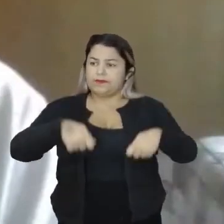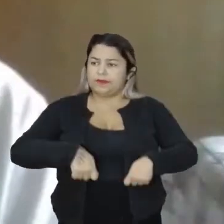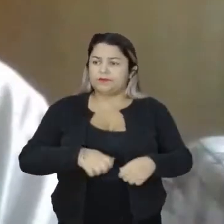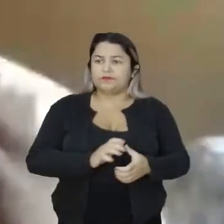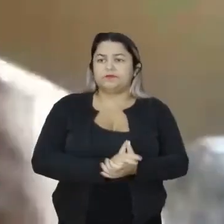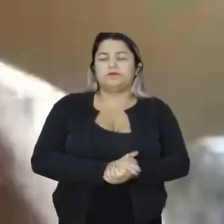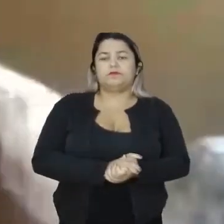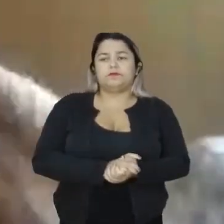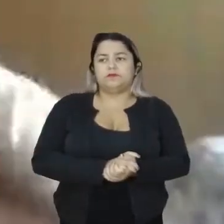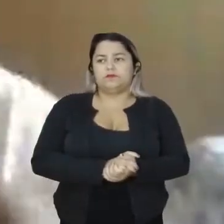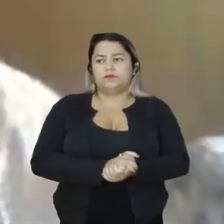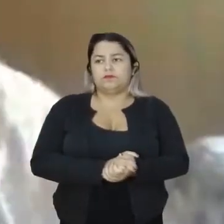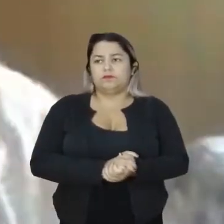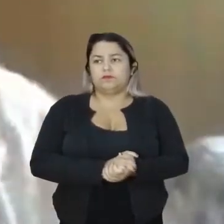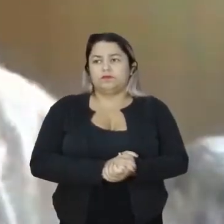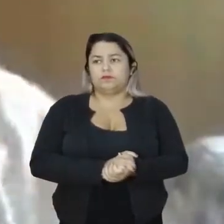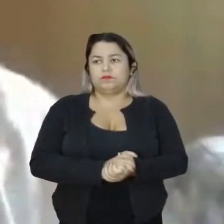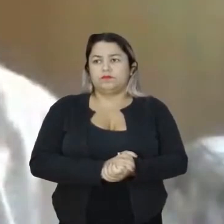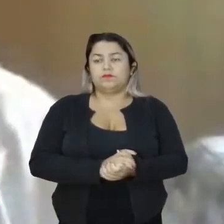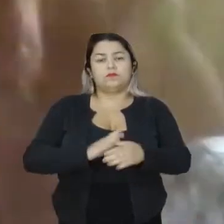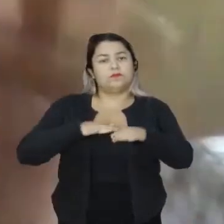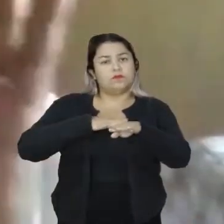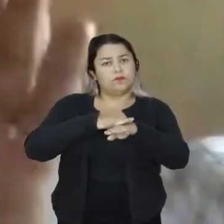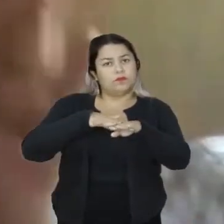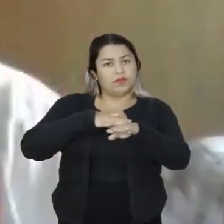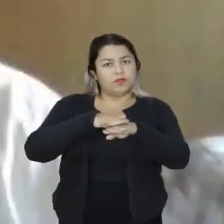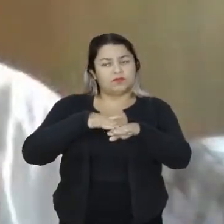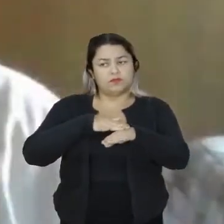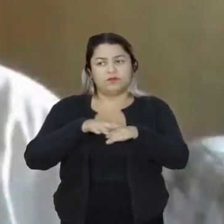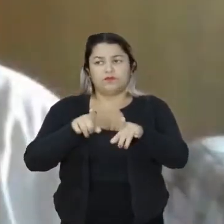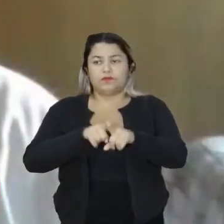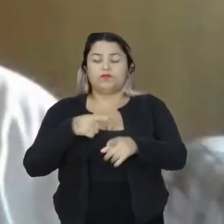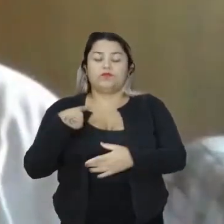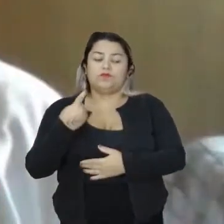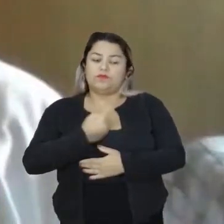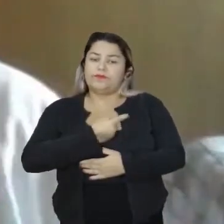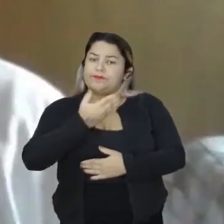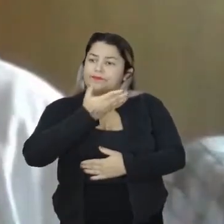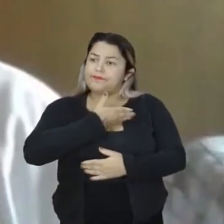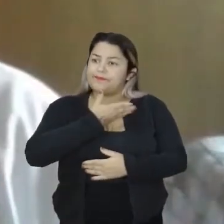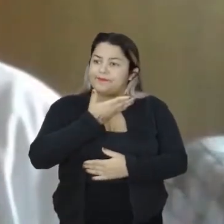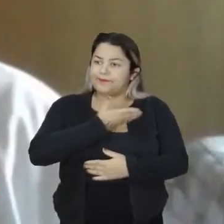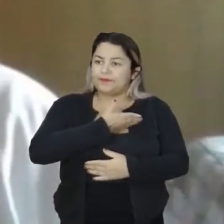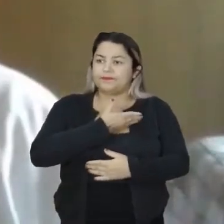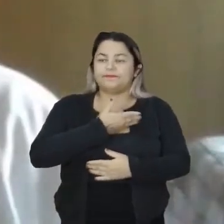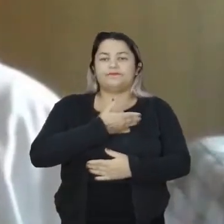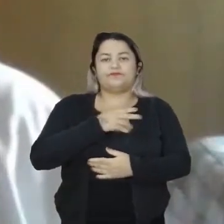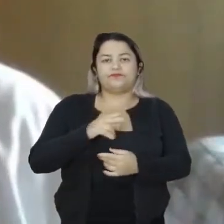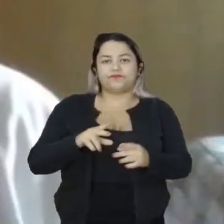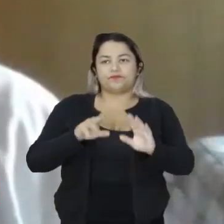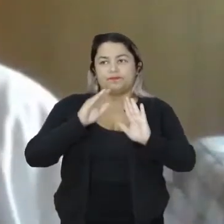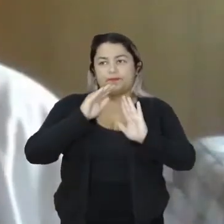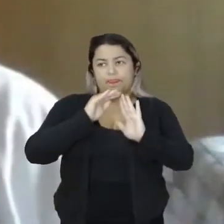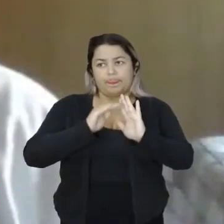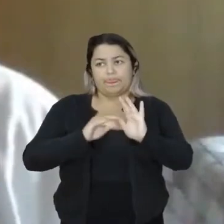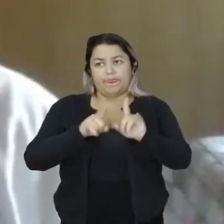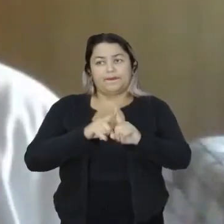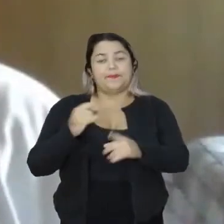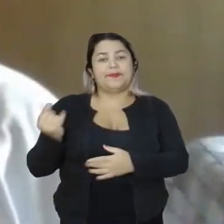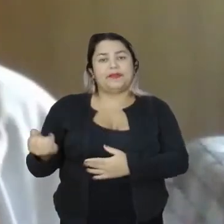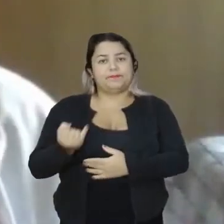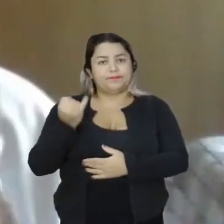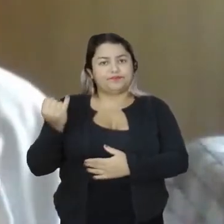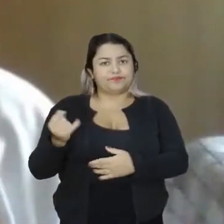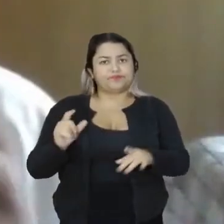dia a dia, na conversa com os nossos companheiros. E uma das questões que eu acho que é